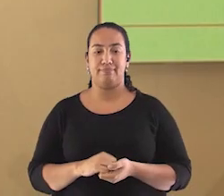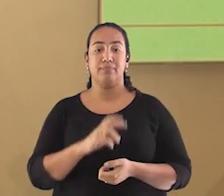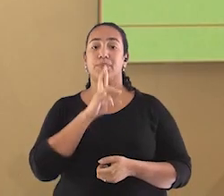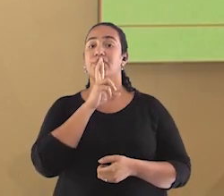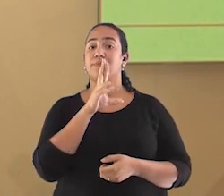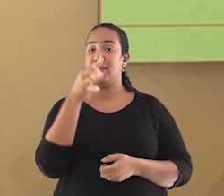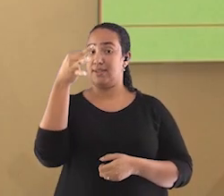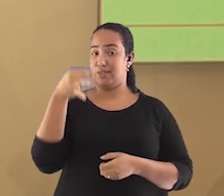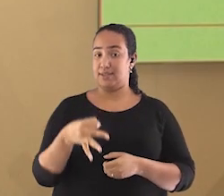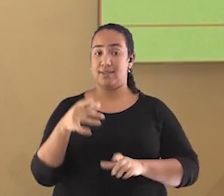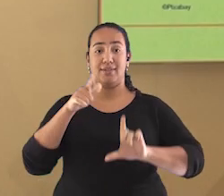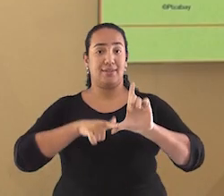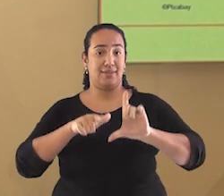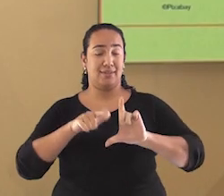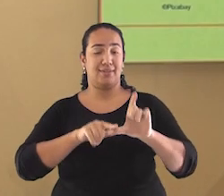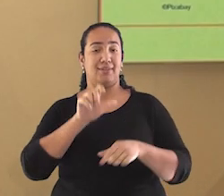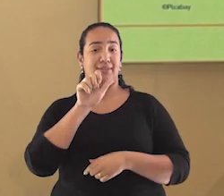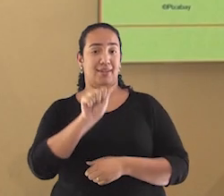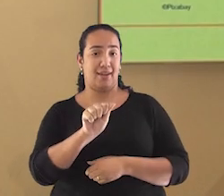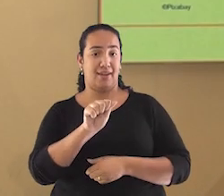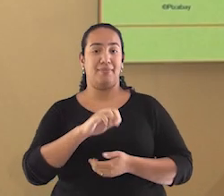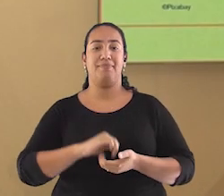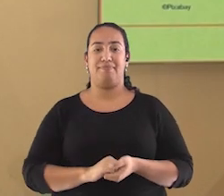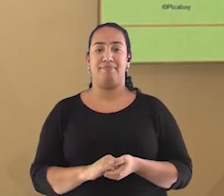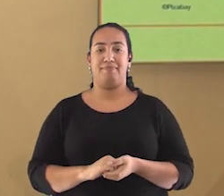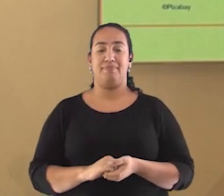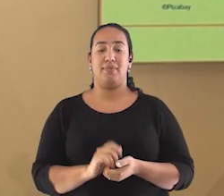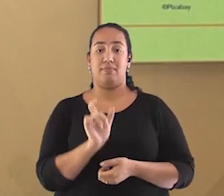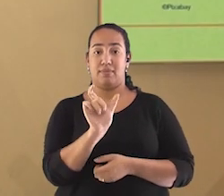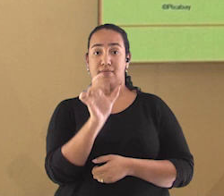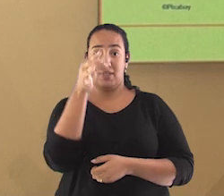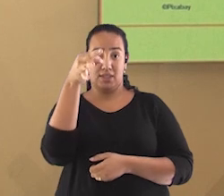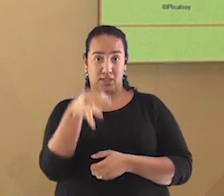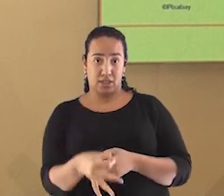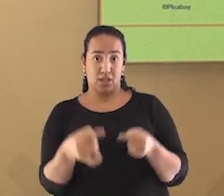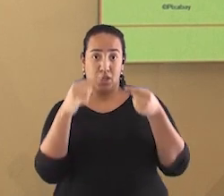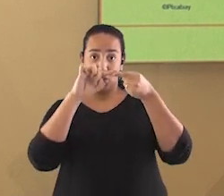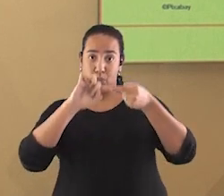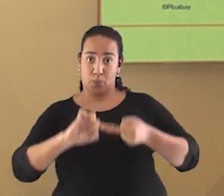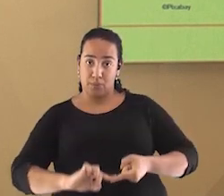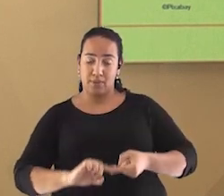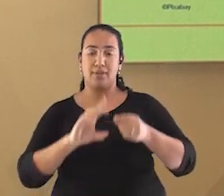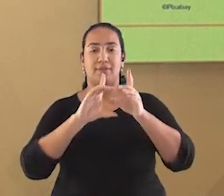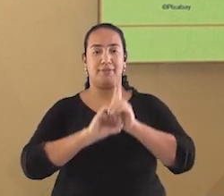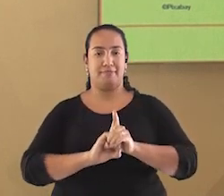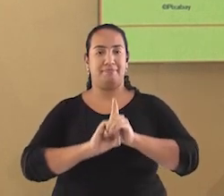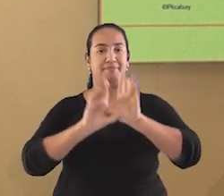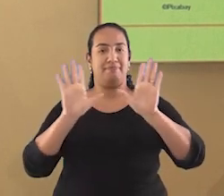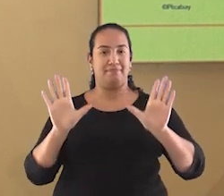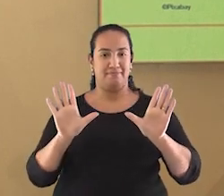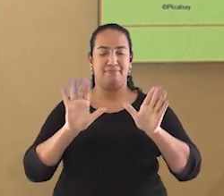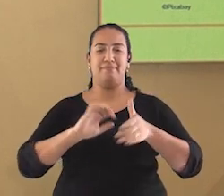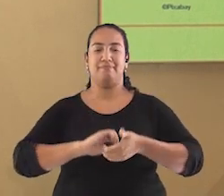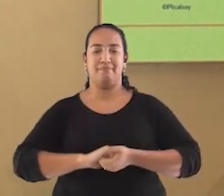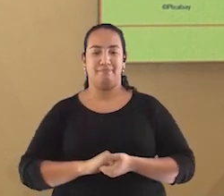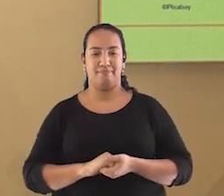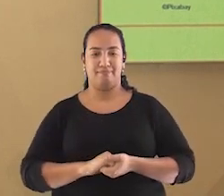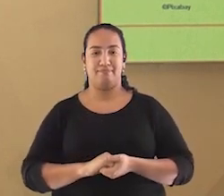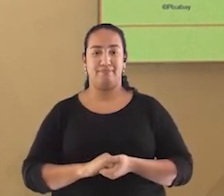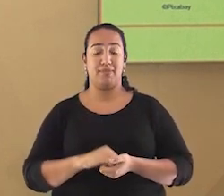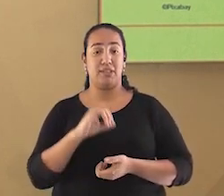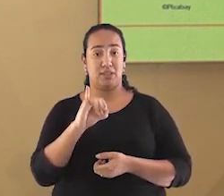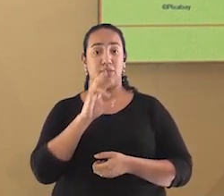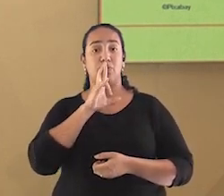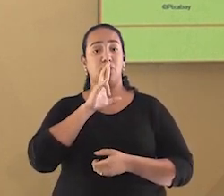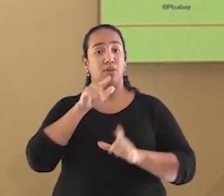E a resposta correta é a letra A. A palavra correta que completa a nossa frase é a palavra democracia. Então,